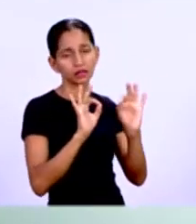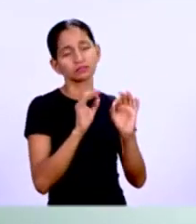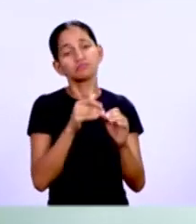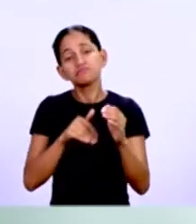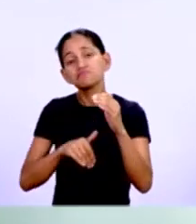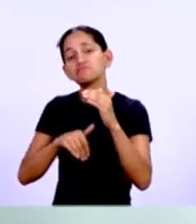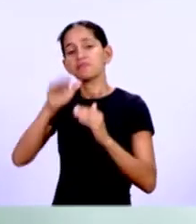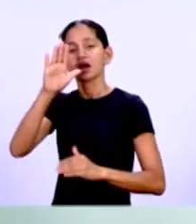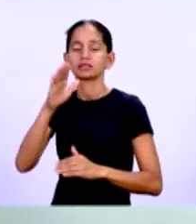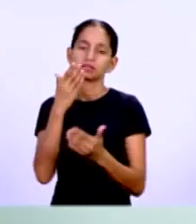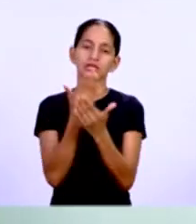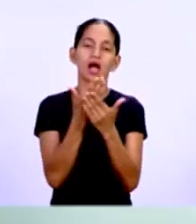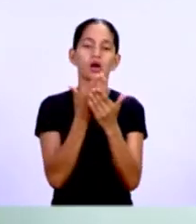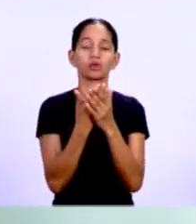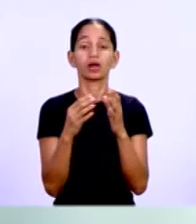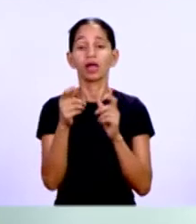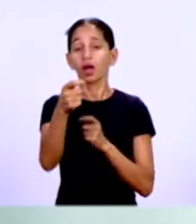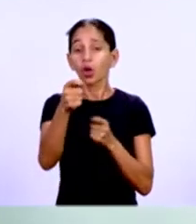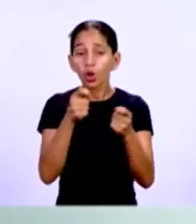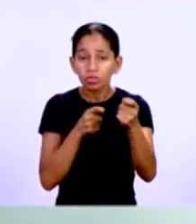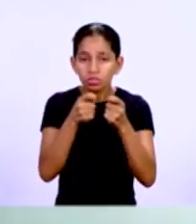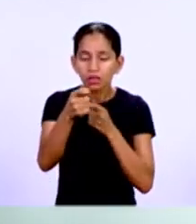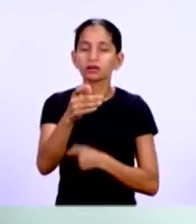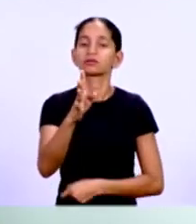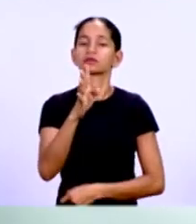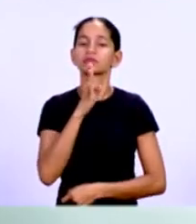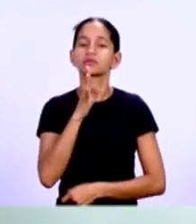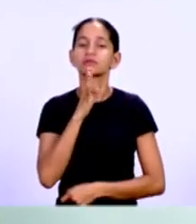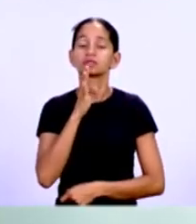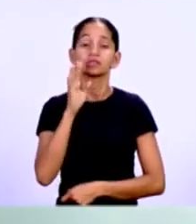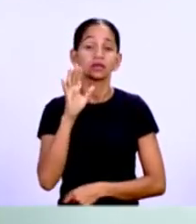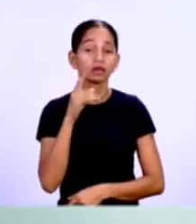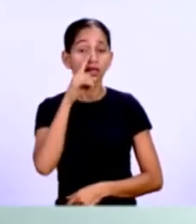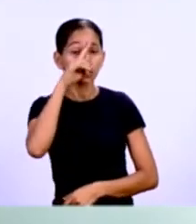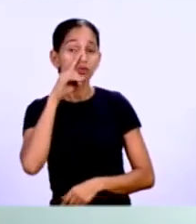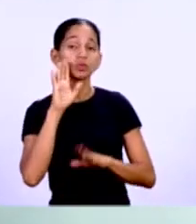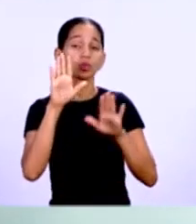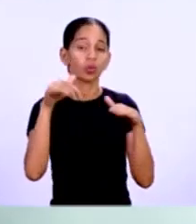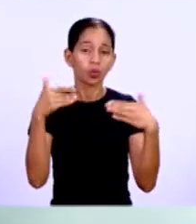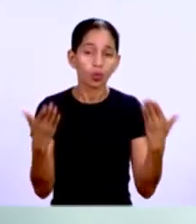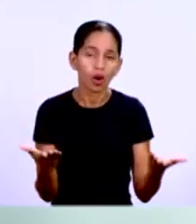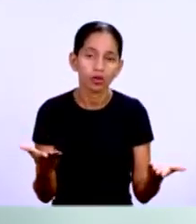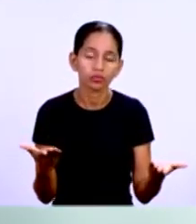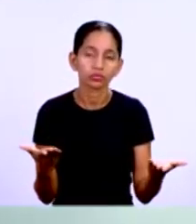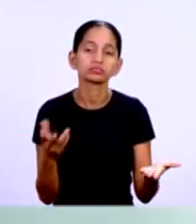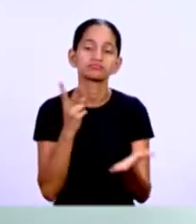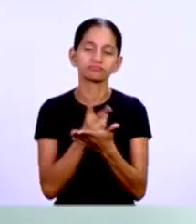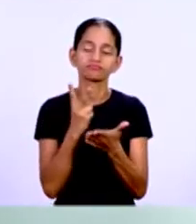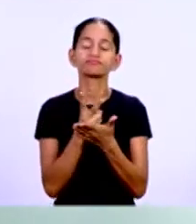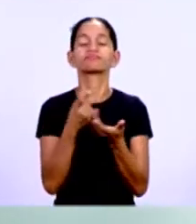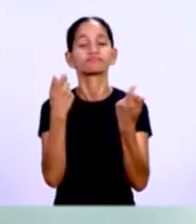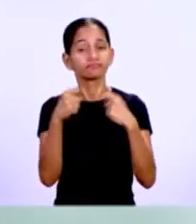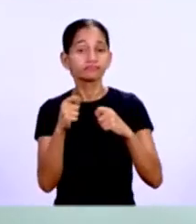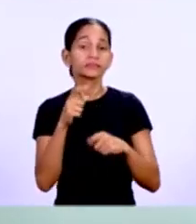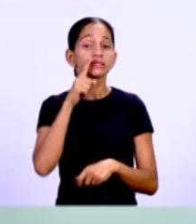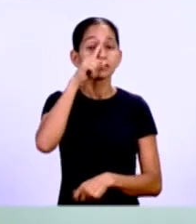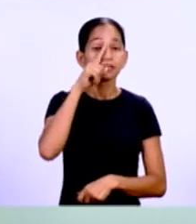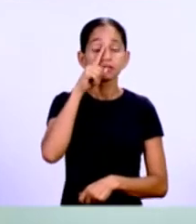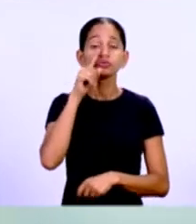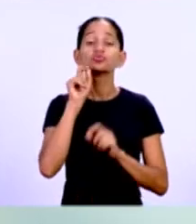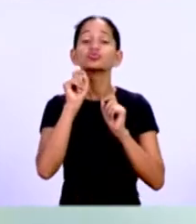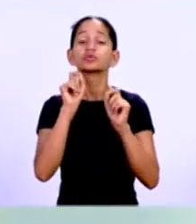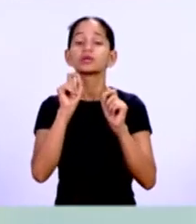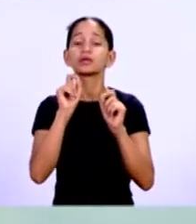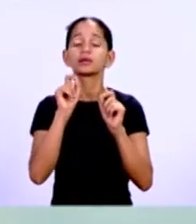está ligada a controle, a conhecer o seu risco e tentar controlar esse risco. O risco, gente, a gente pode interpretar